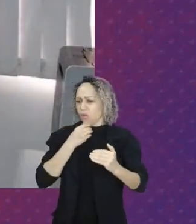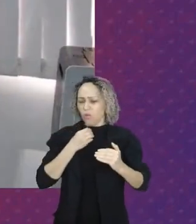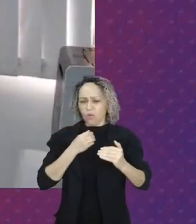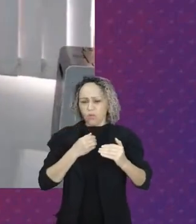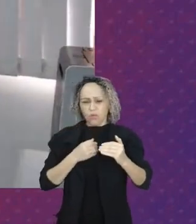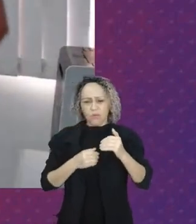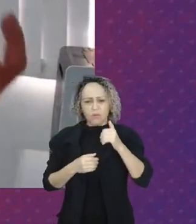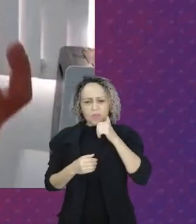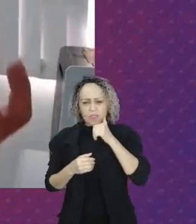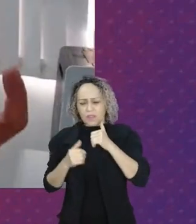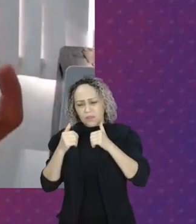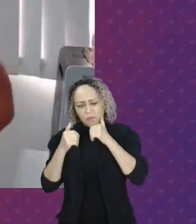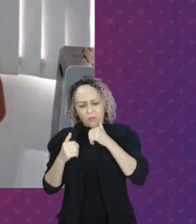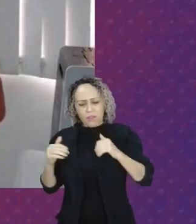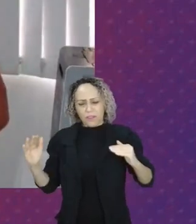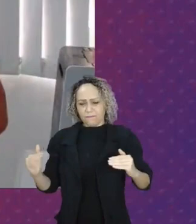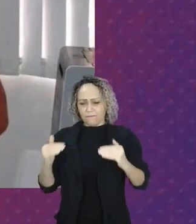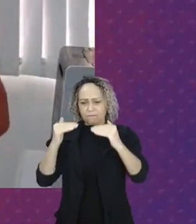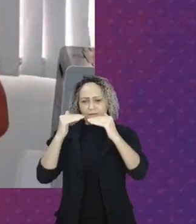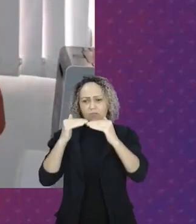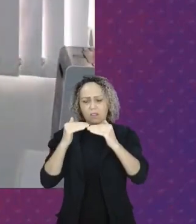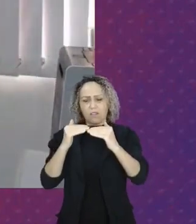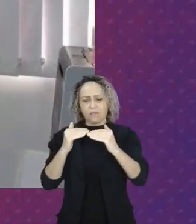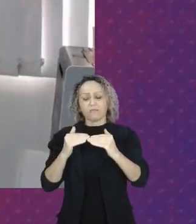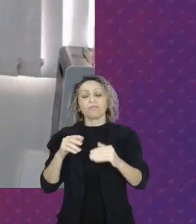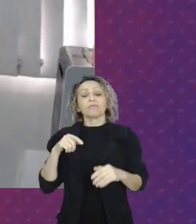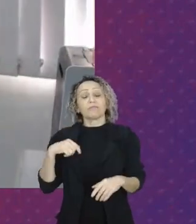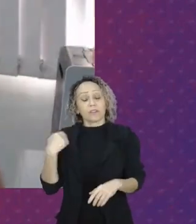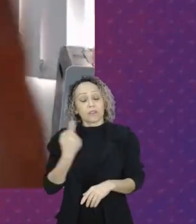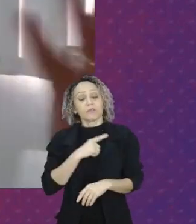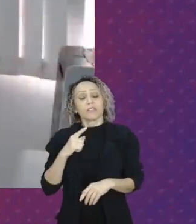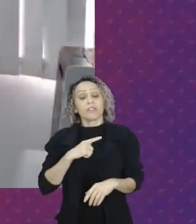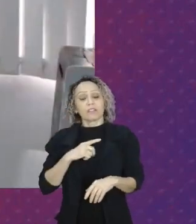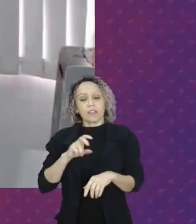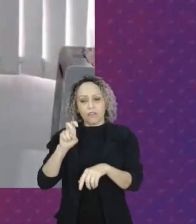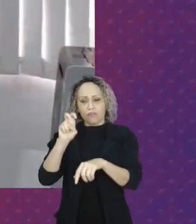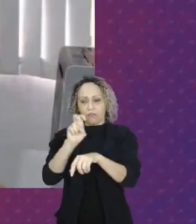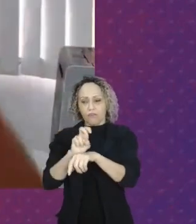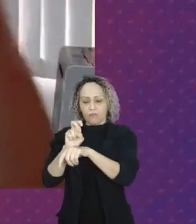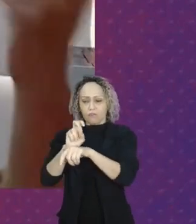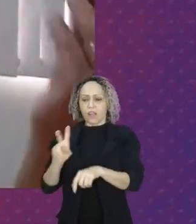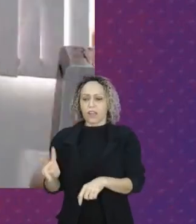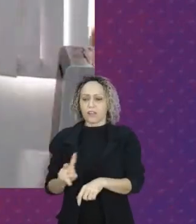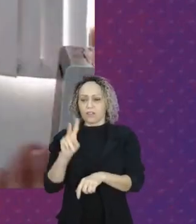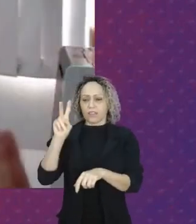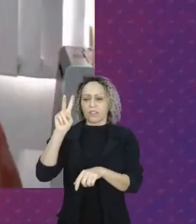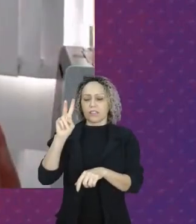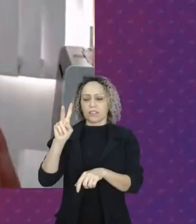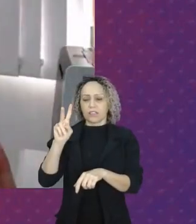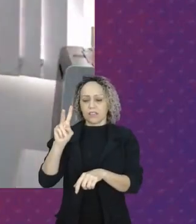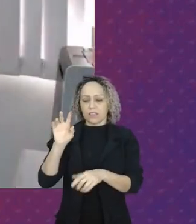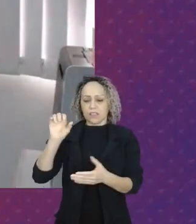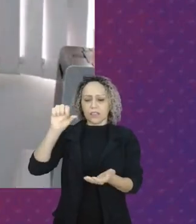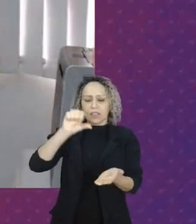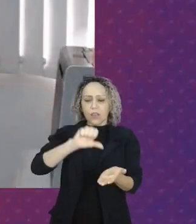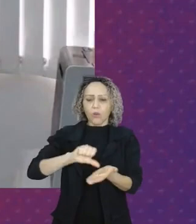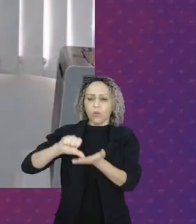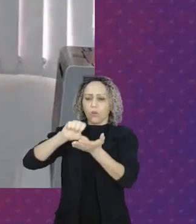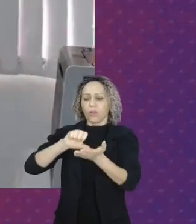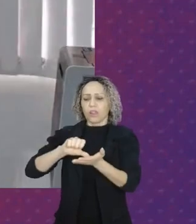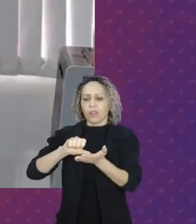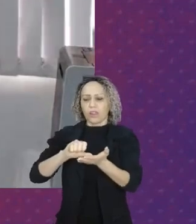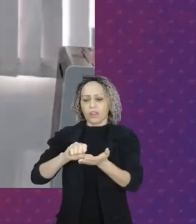uma maior valorização das creches, por exemplo, dos centros de educação infantil e dos centros de primeira